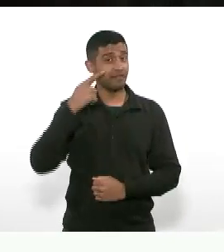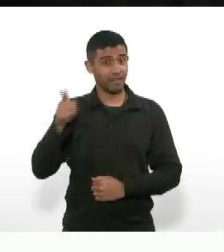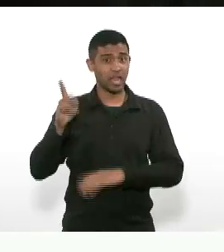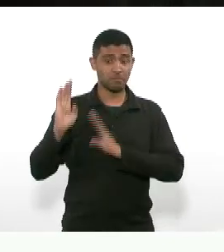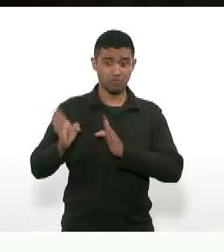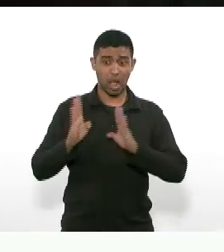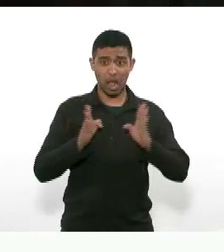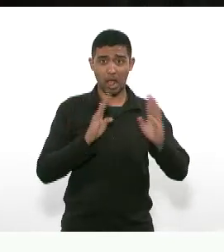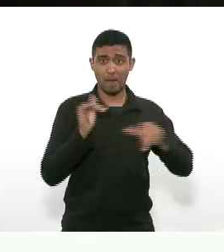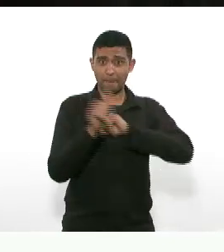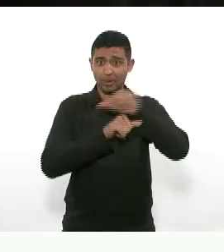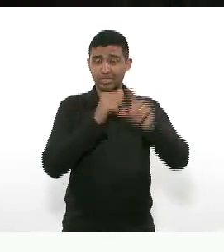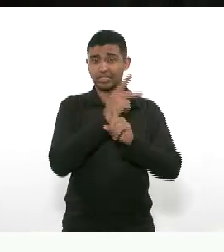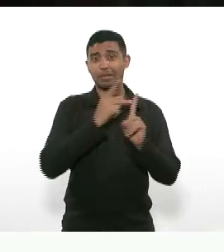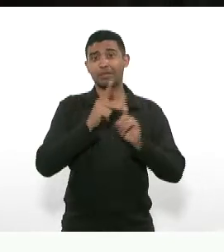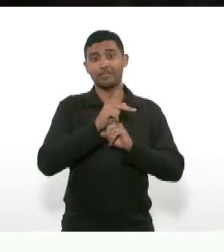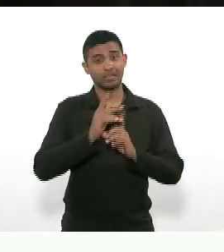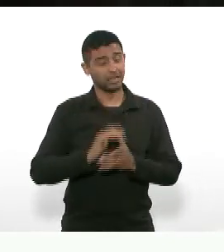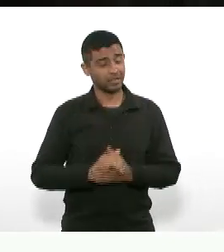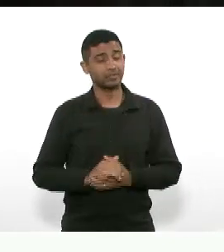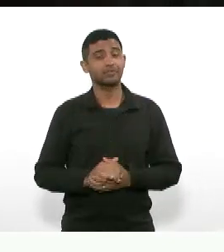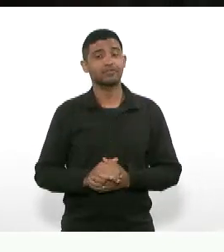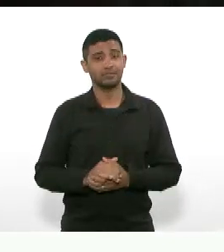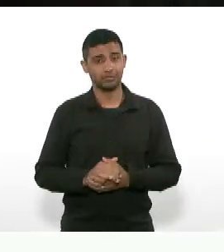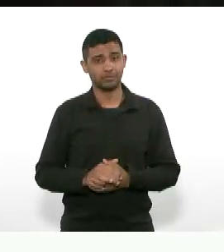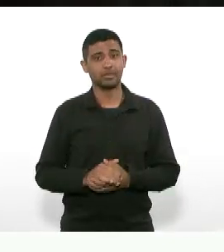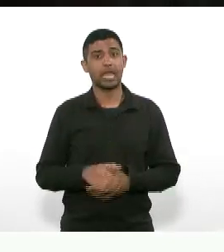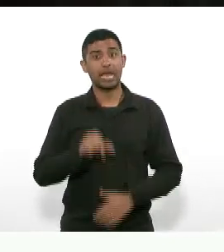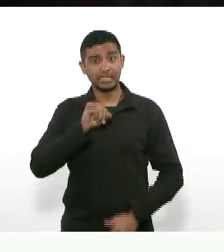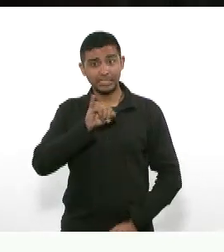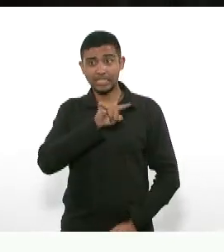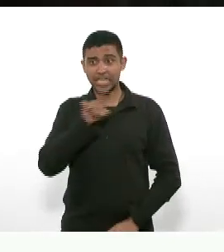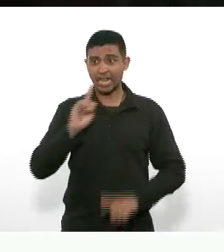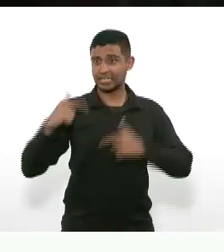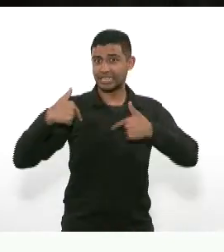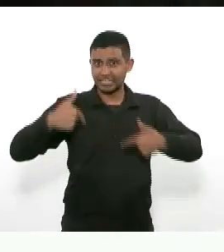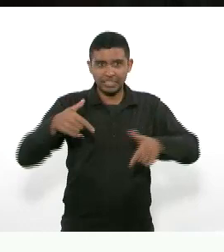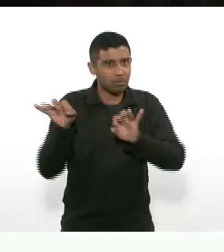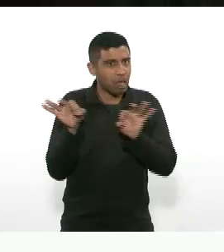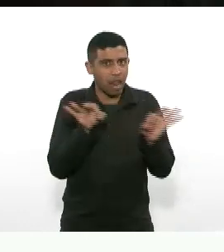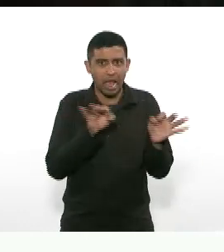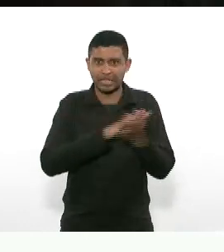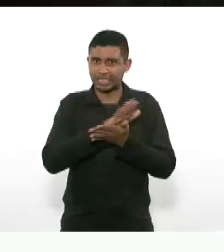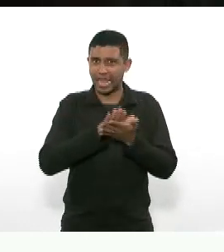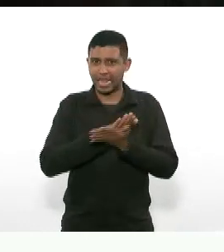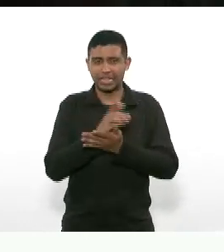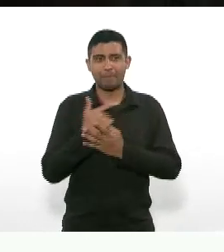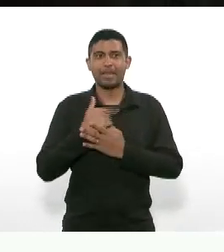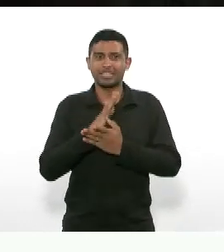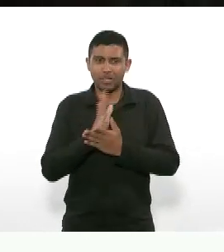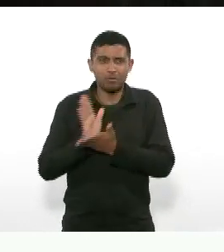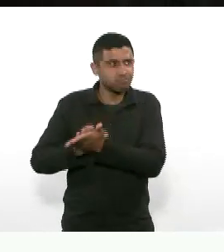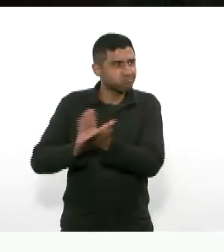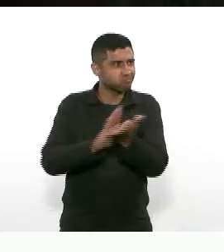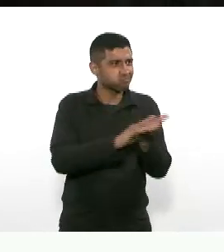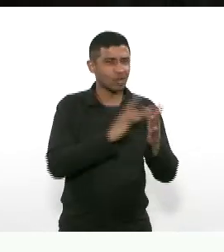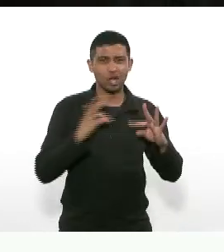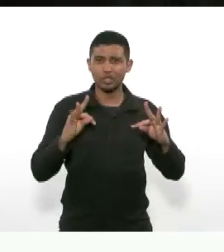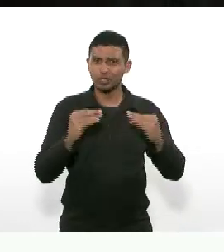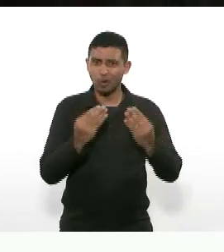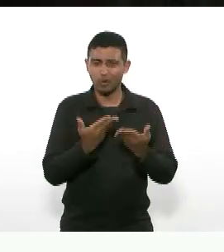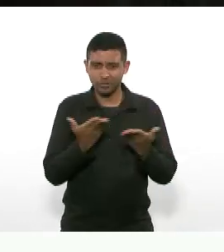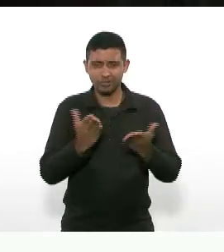da Previdência. Se não fosse a ação efetiva, quero estender esse elogio a todos, doutora Isabel, se